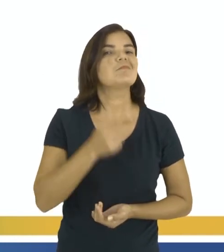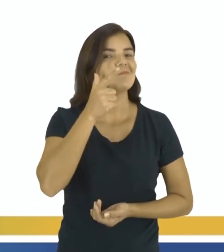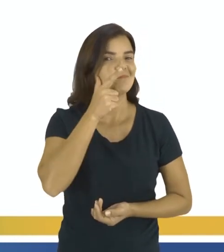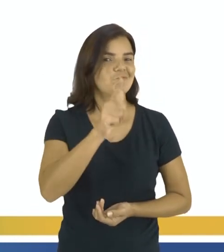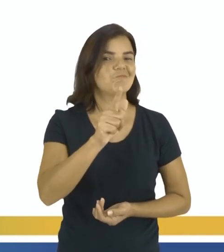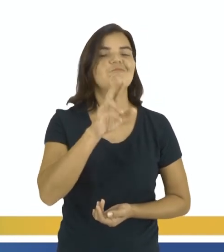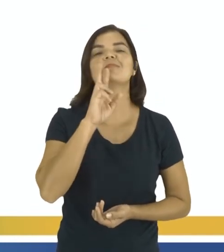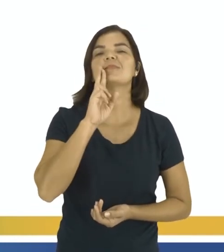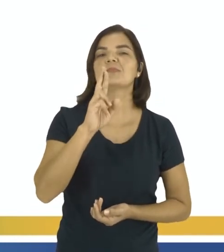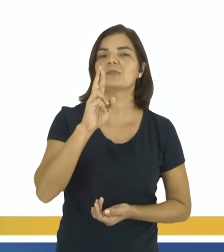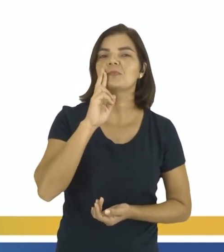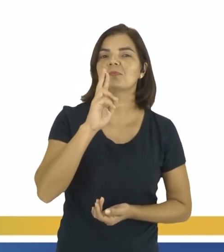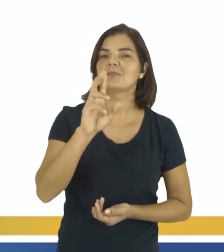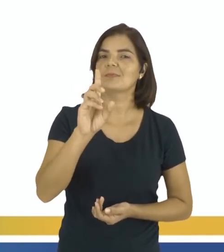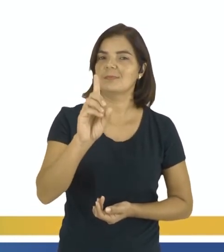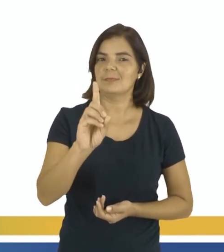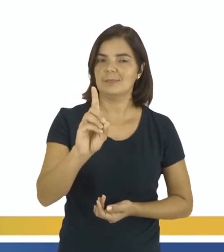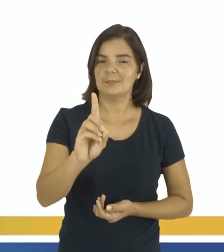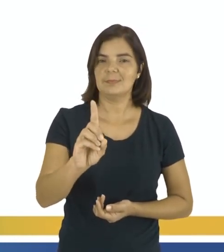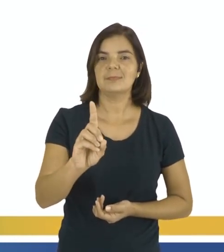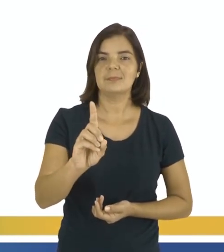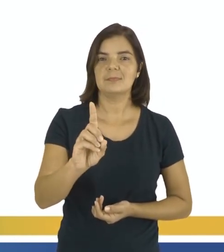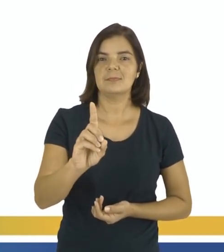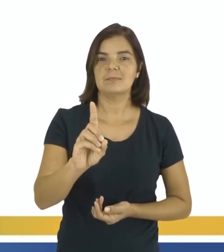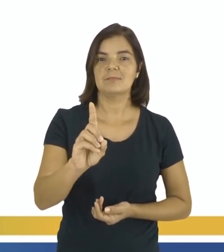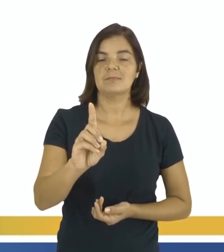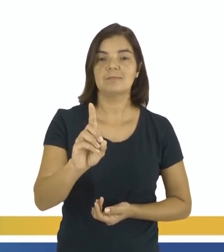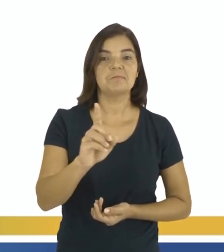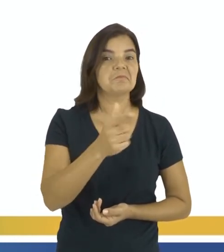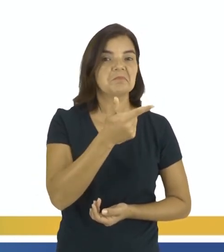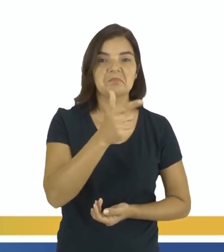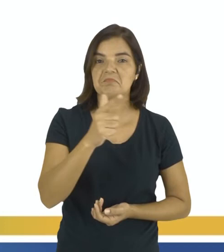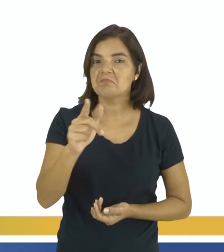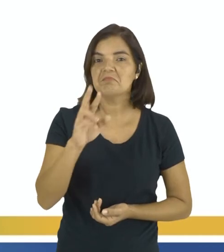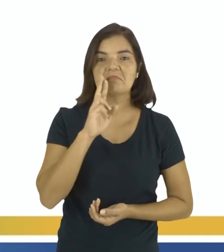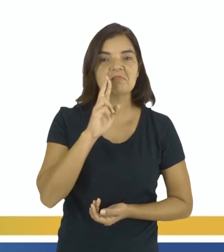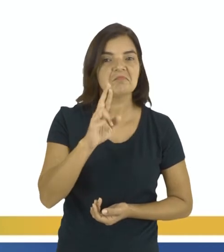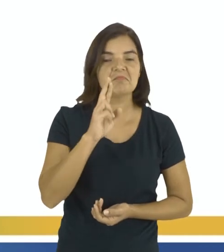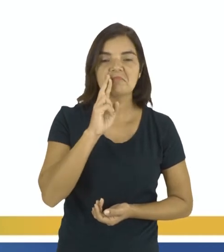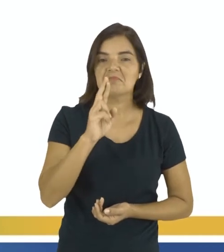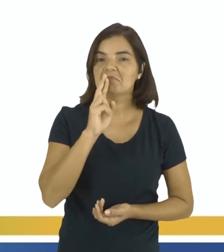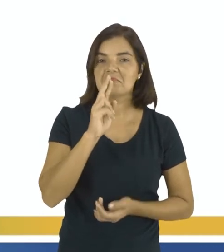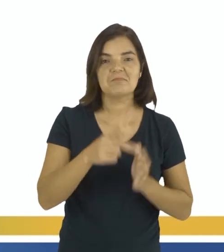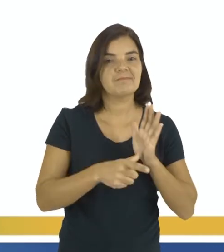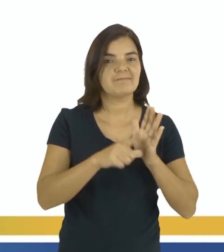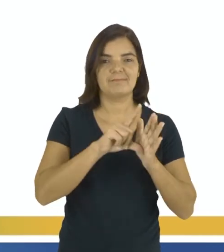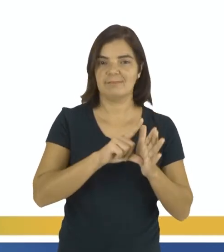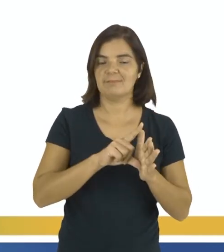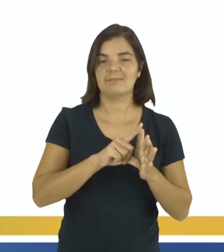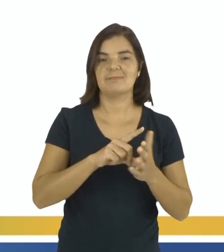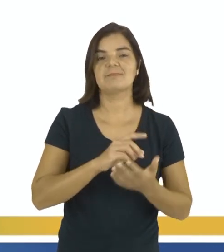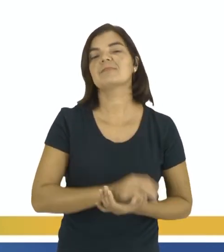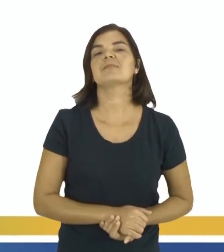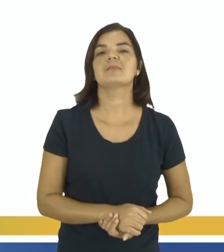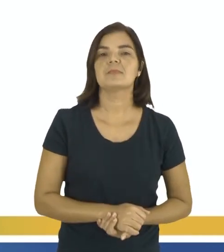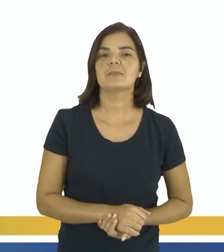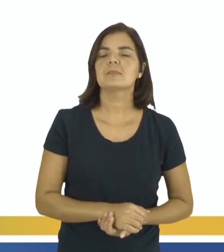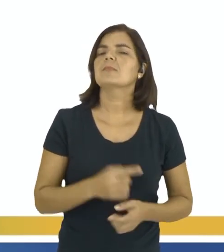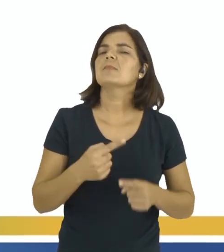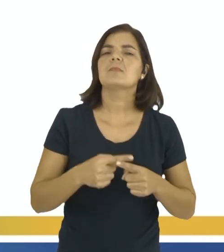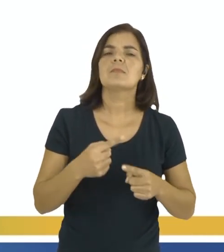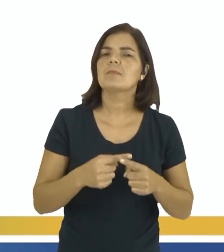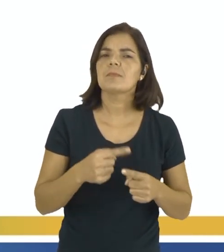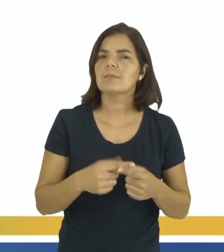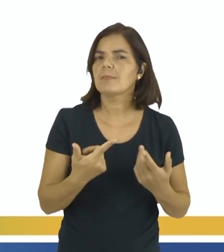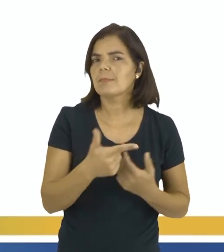acertou aquele aluno que respondeu a letra D. Nenhuma das alternativas anteriores. Por que